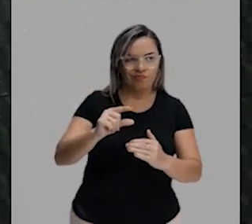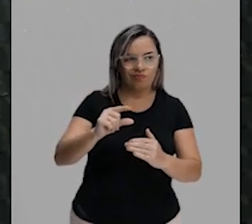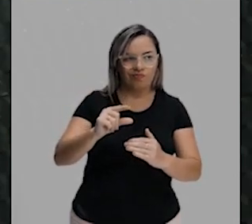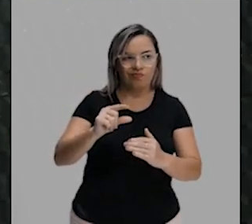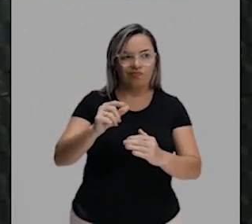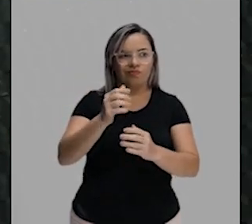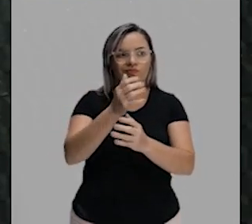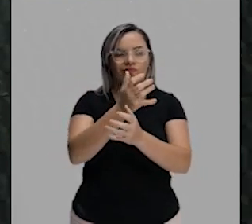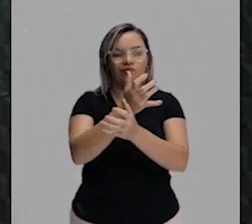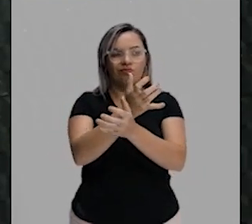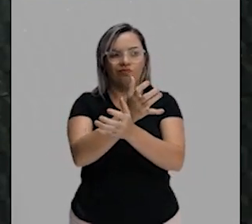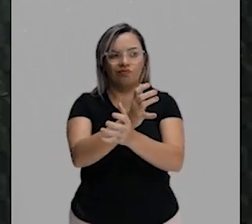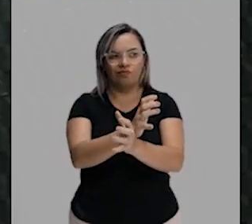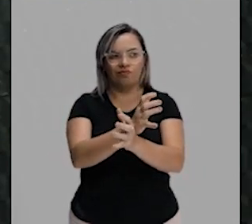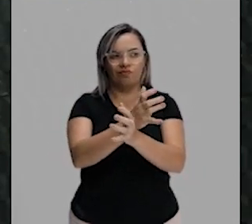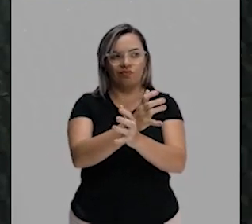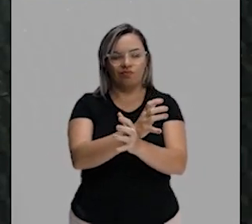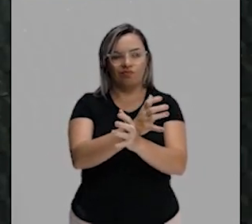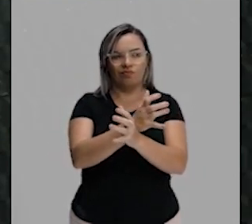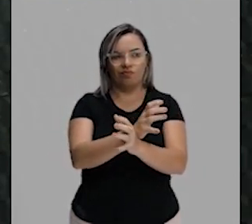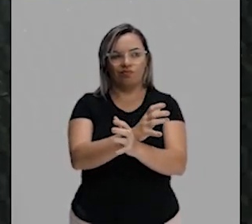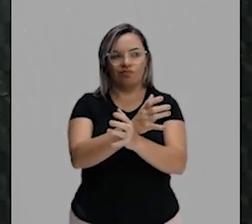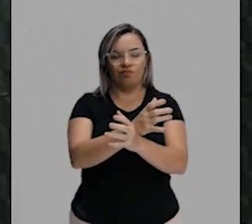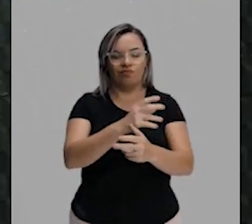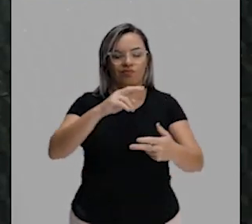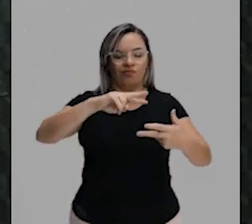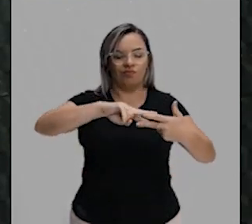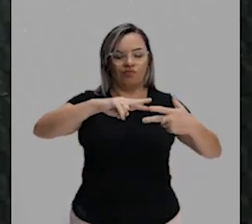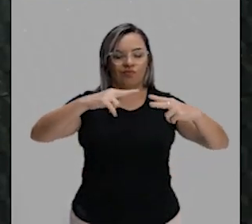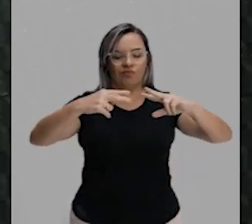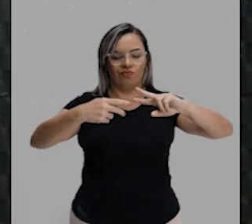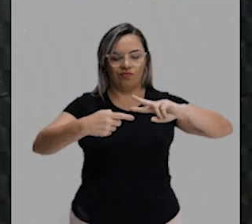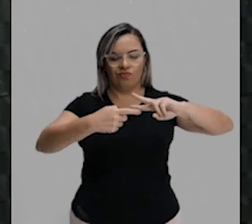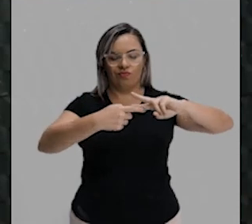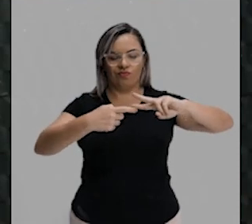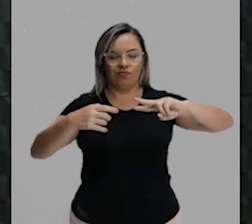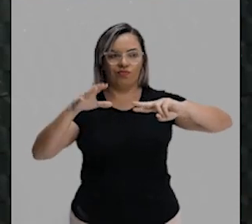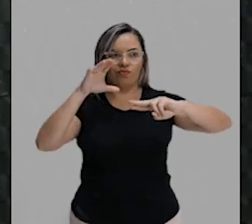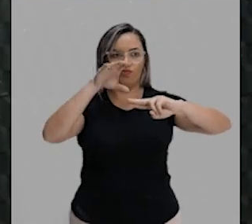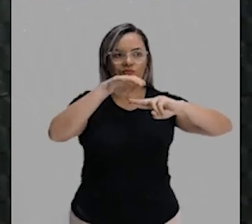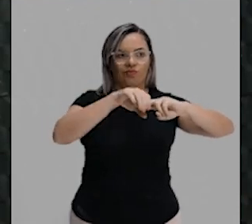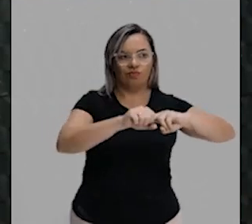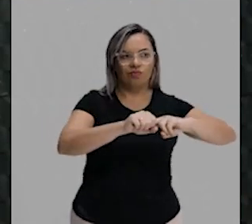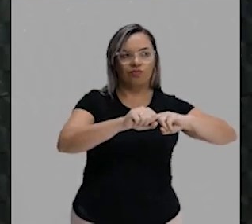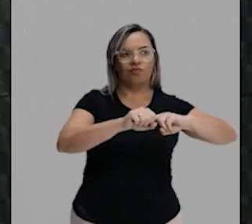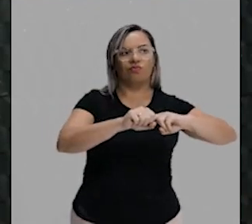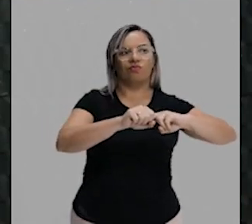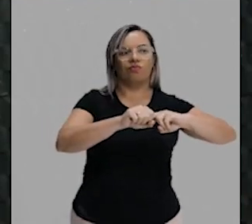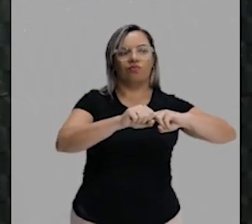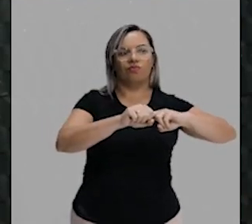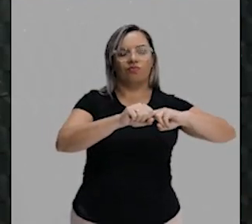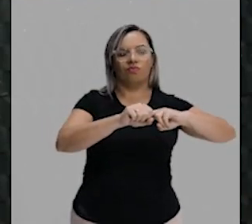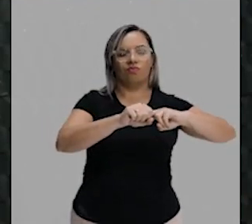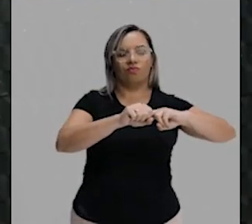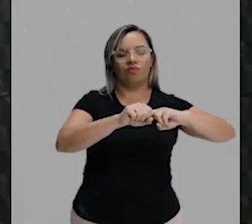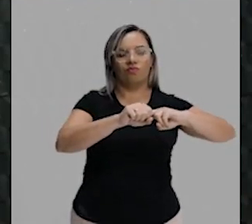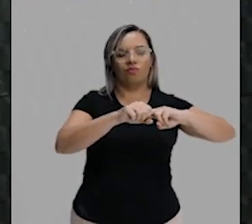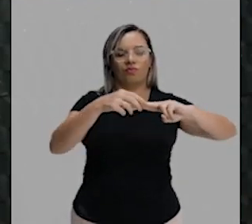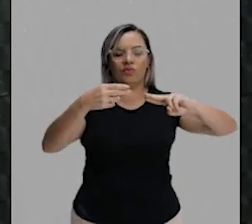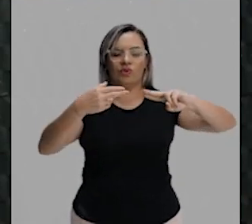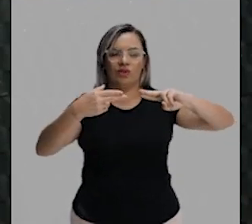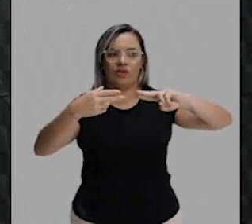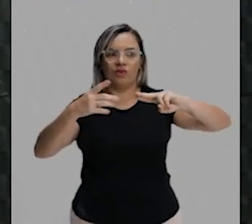nanismo humano condicionada por um alelo dominante, que a gente vai representar esse alelo dominante pela letra